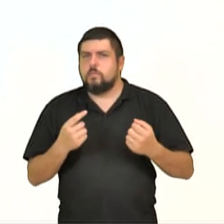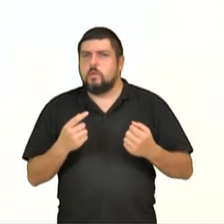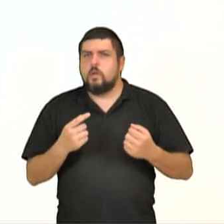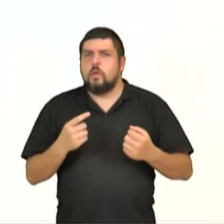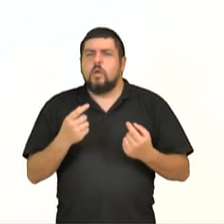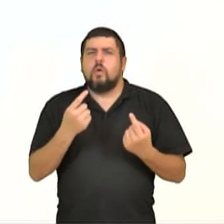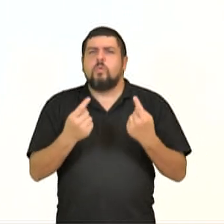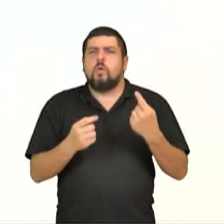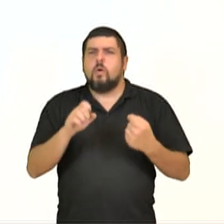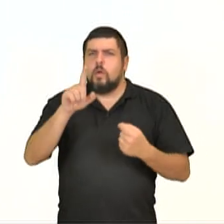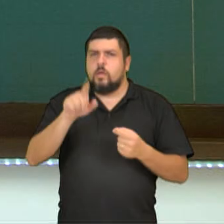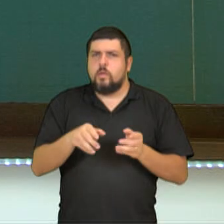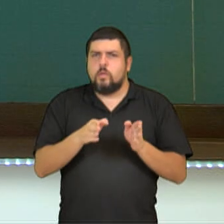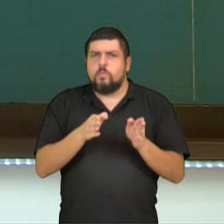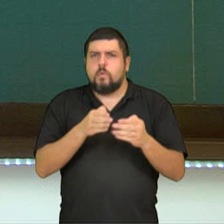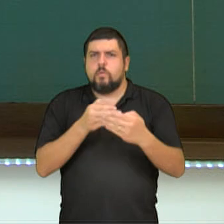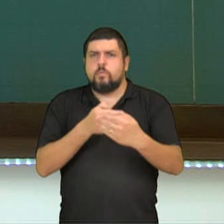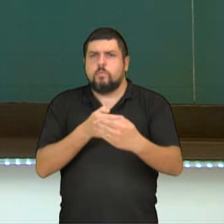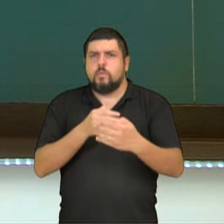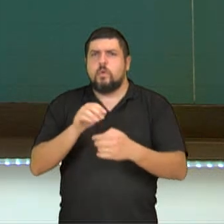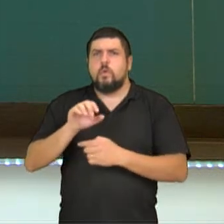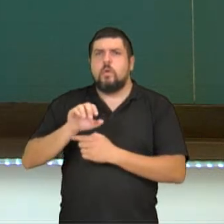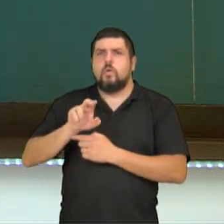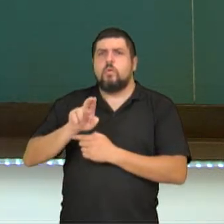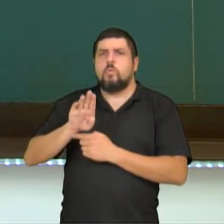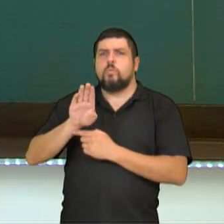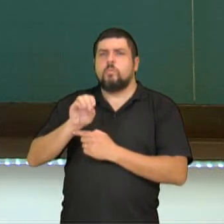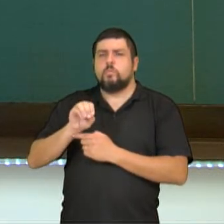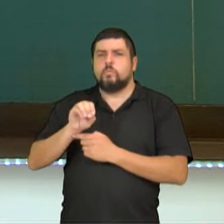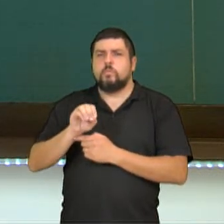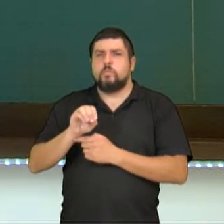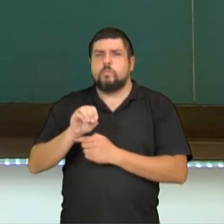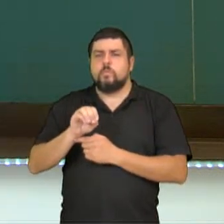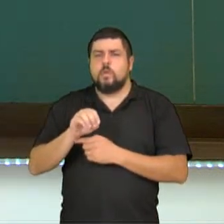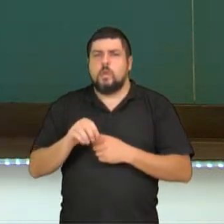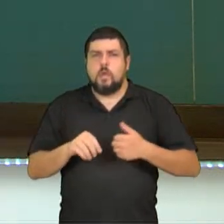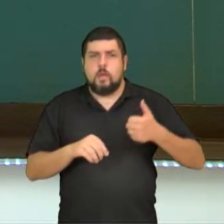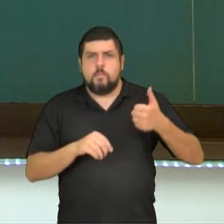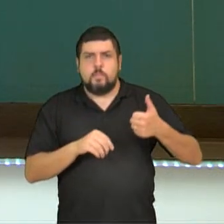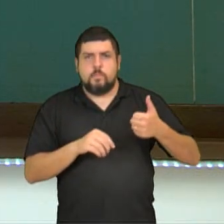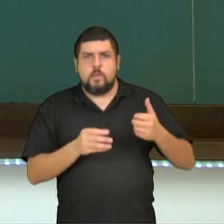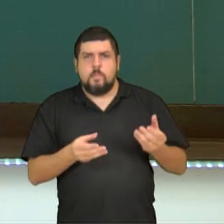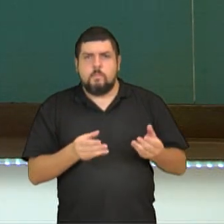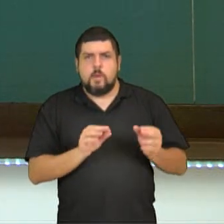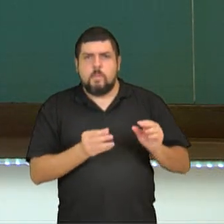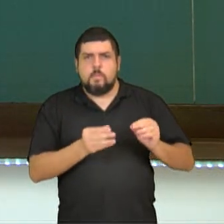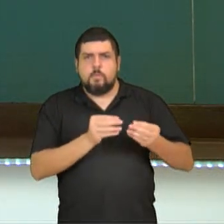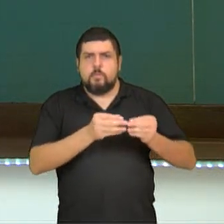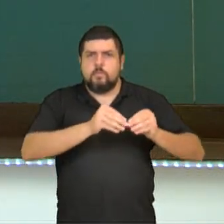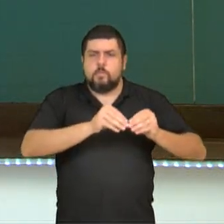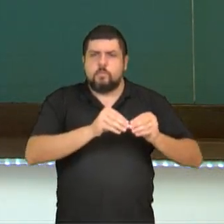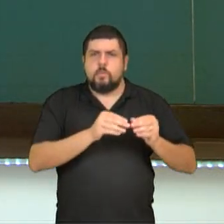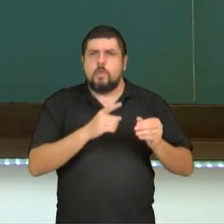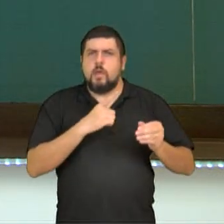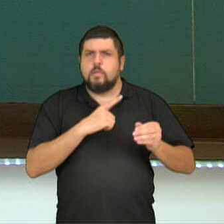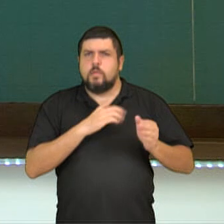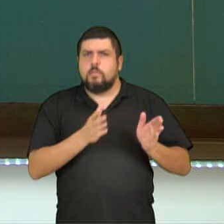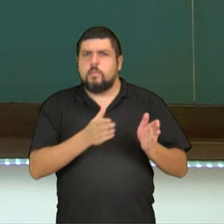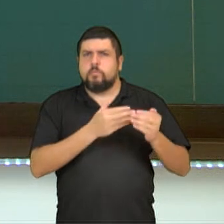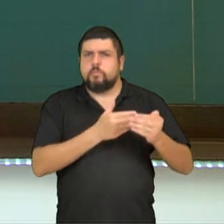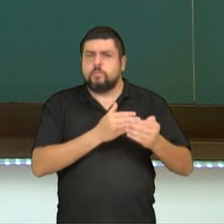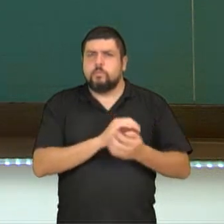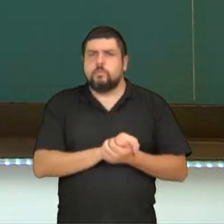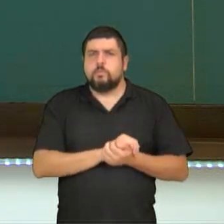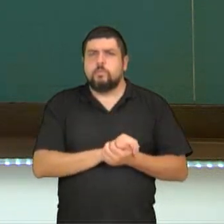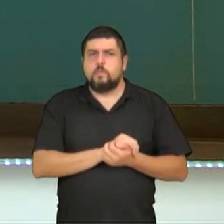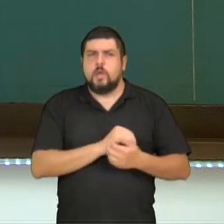representam a planificação do cubo? Será que se eu fechar essa figura 1 aqui, vai formar um cubo? Será que se eu fechar